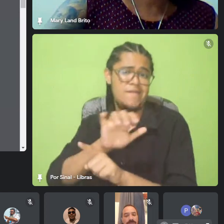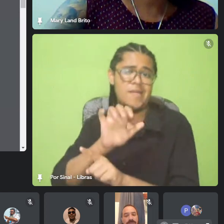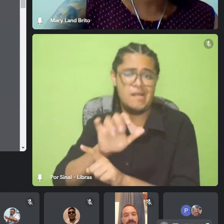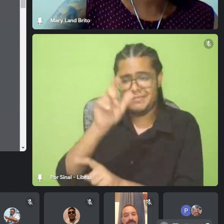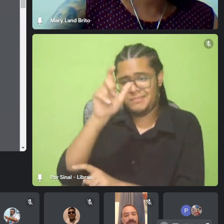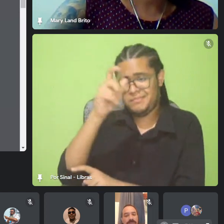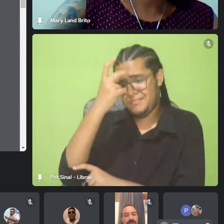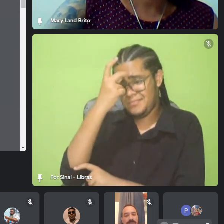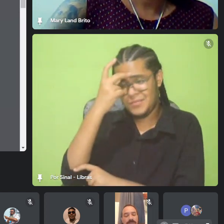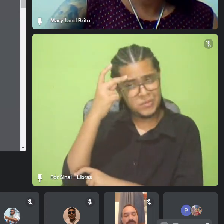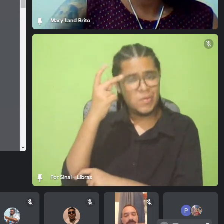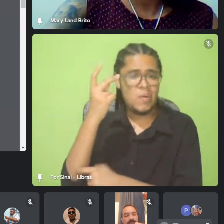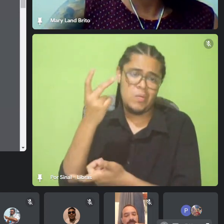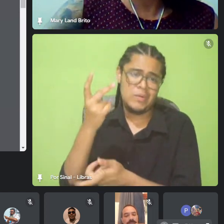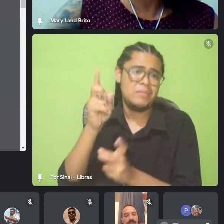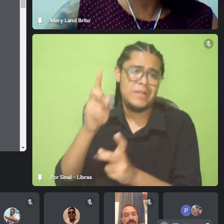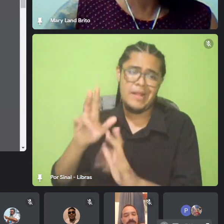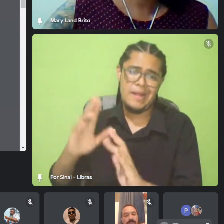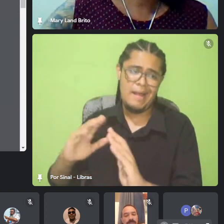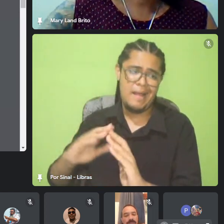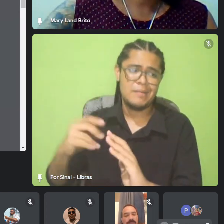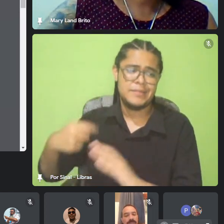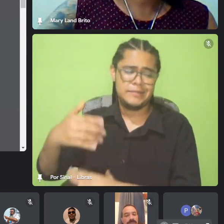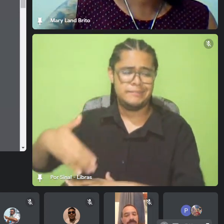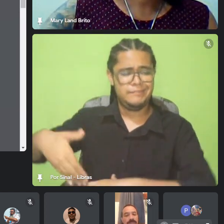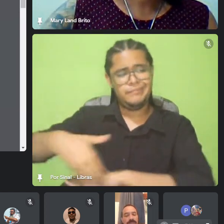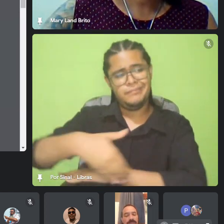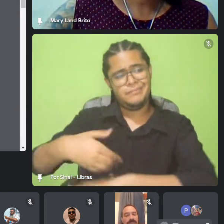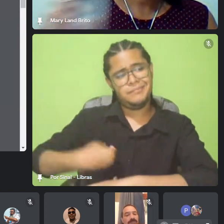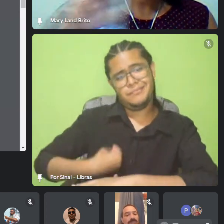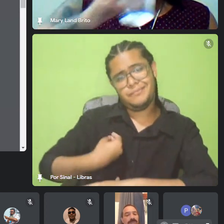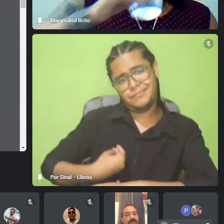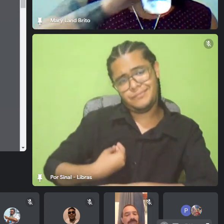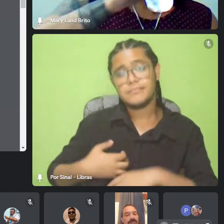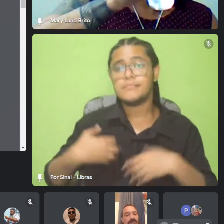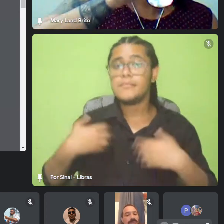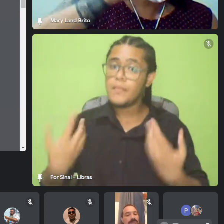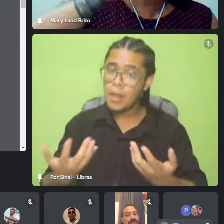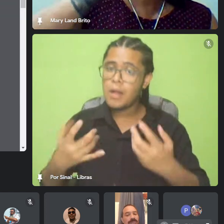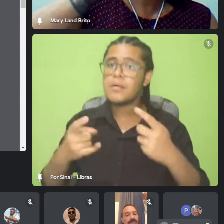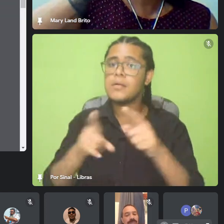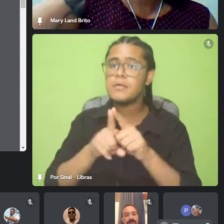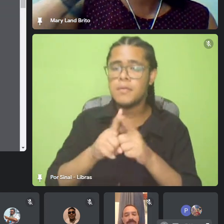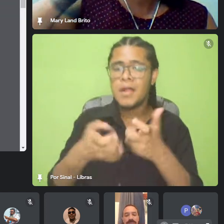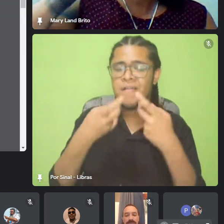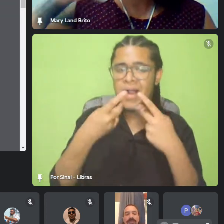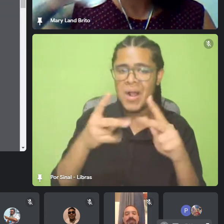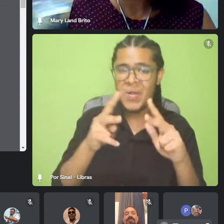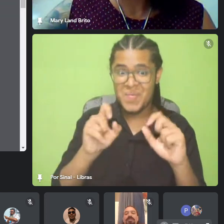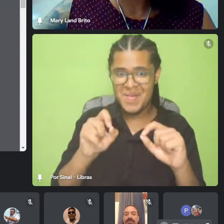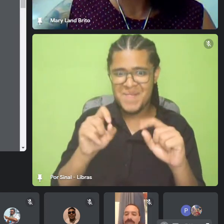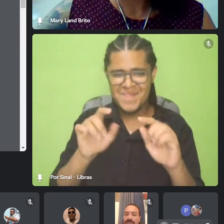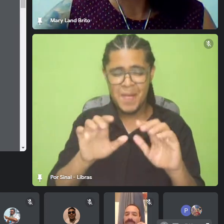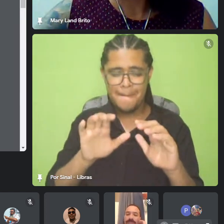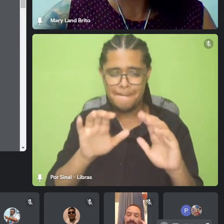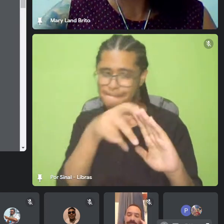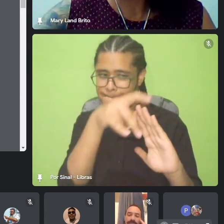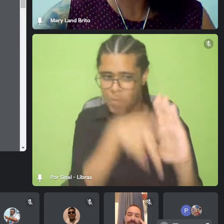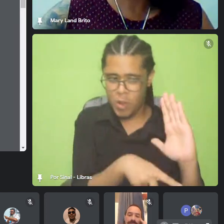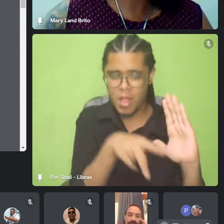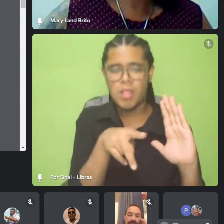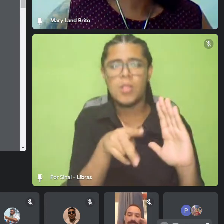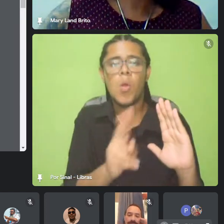RN, o Rua Viva, que um grupo de teatro que faz a questão do teatro da invisibilidade,